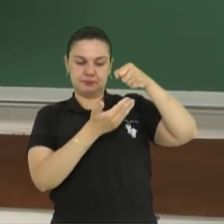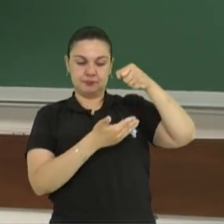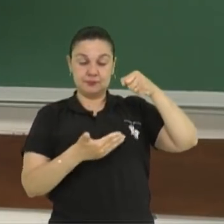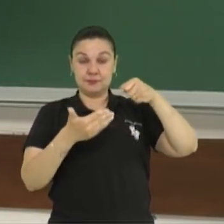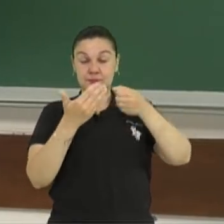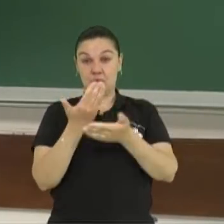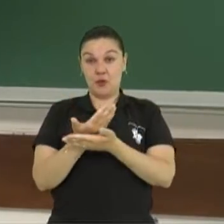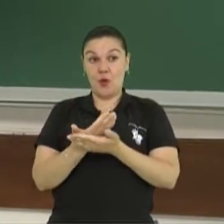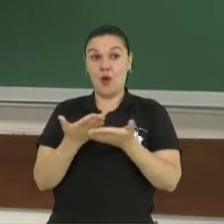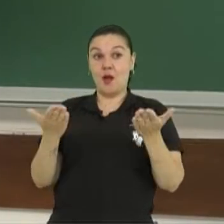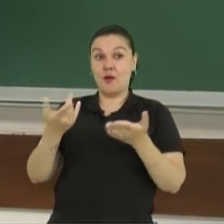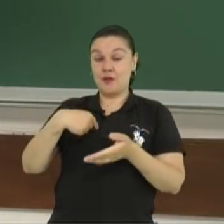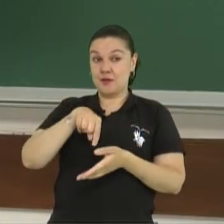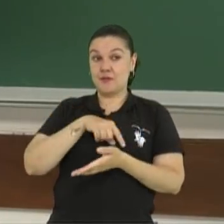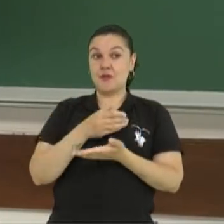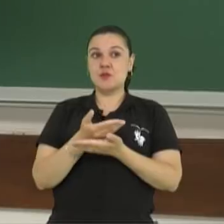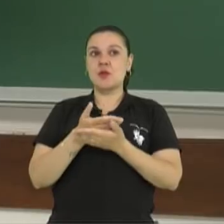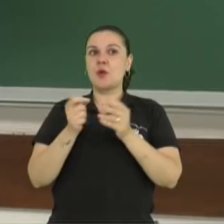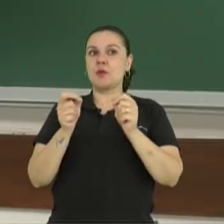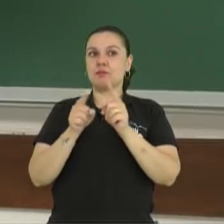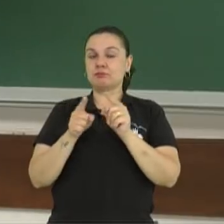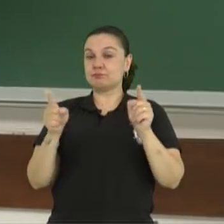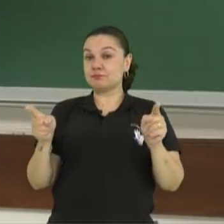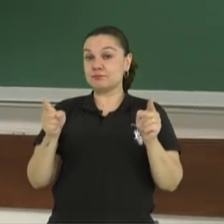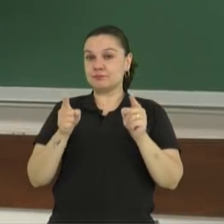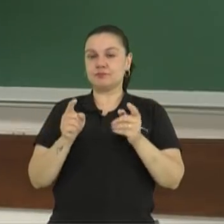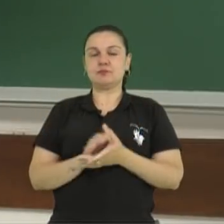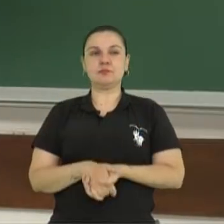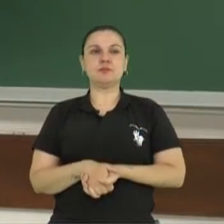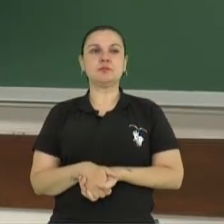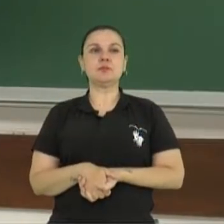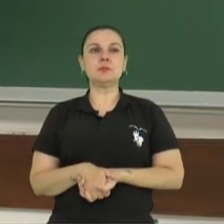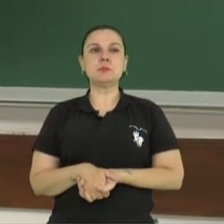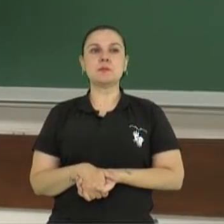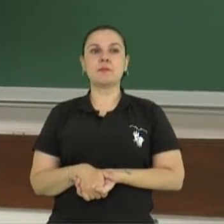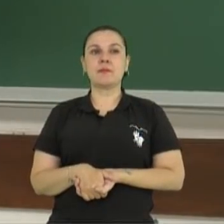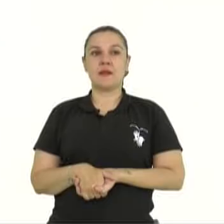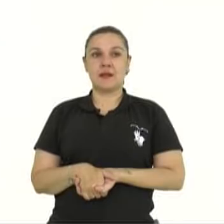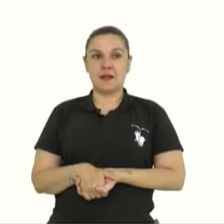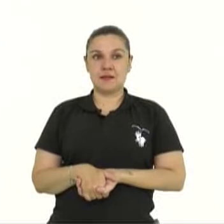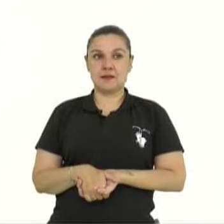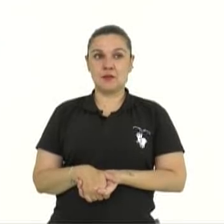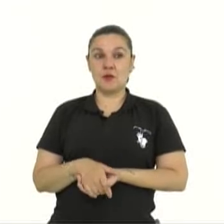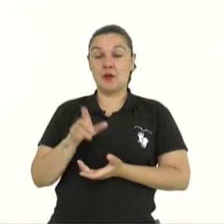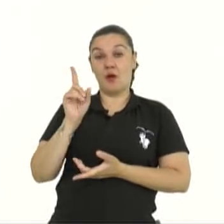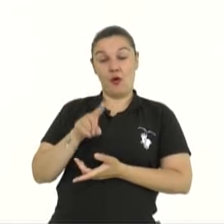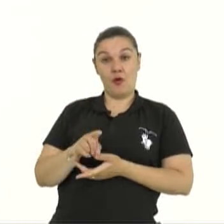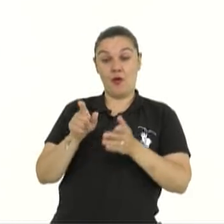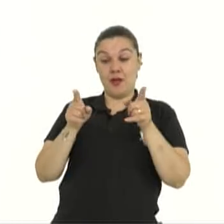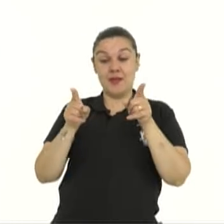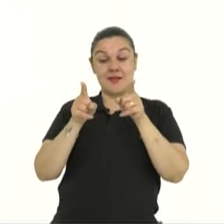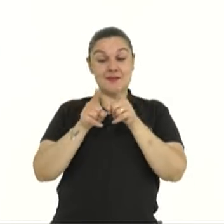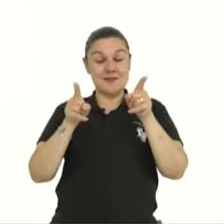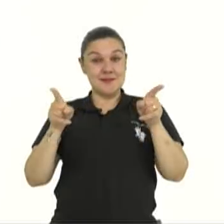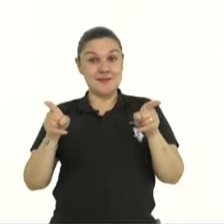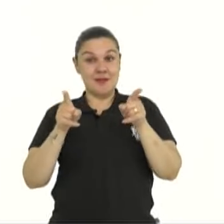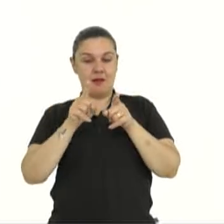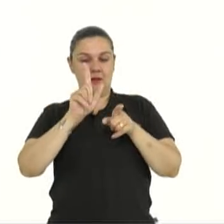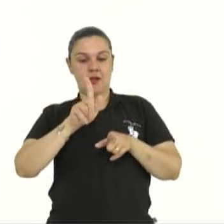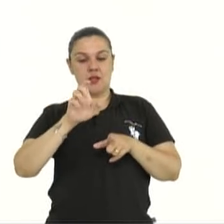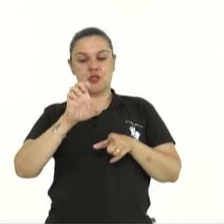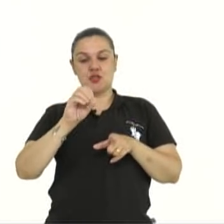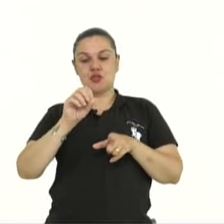vai falar da escala, tá? Então, presta bastante atenção. Escala geográfica. A